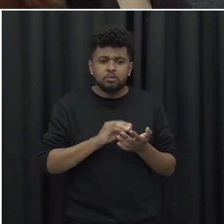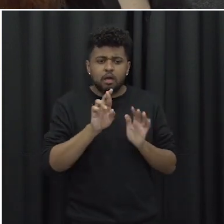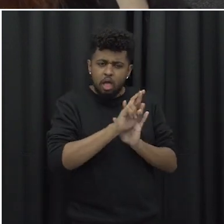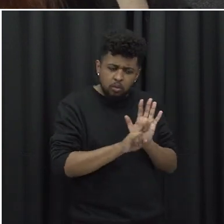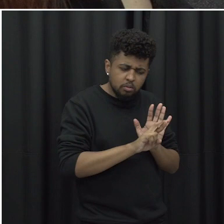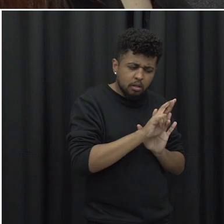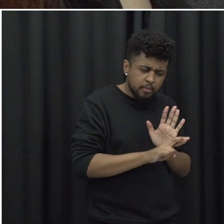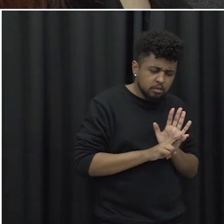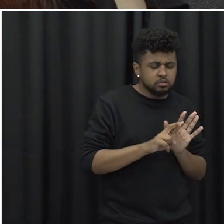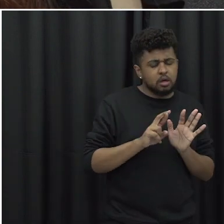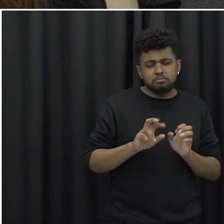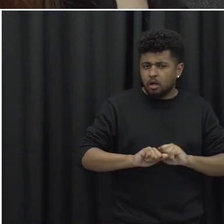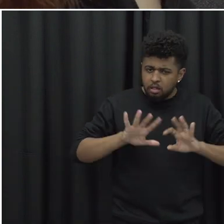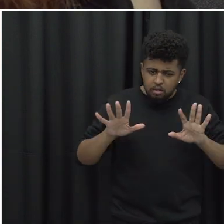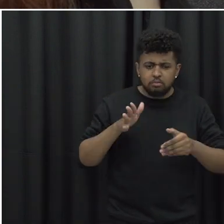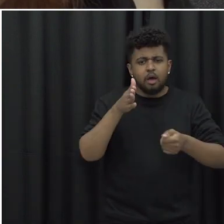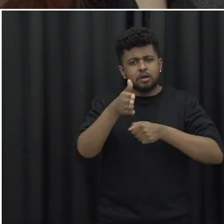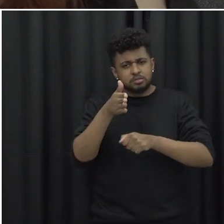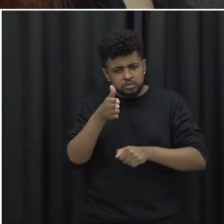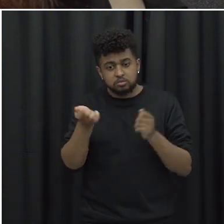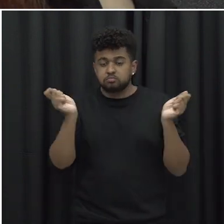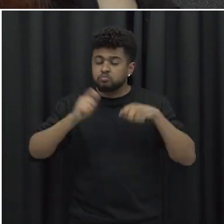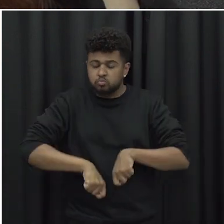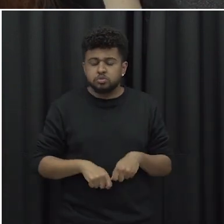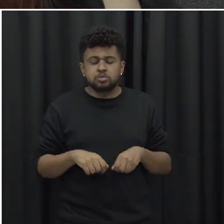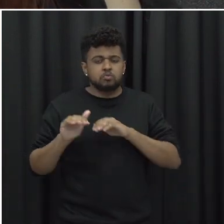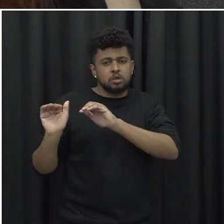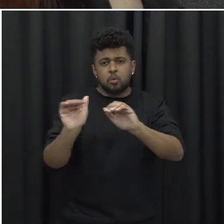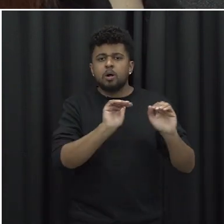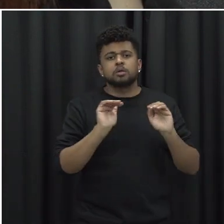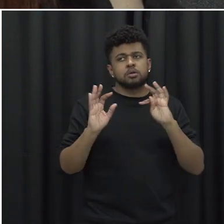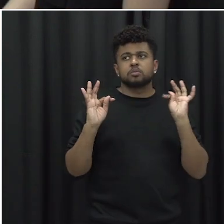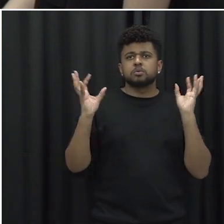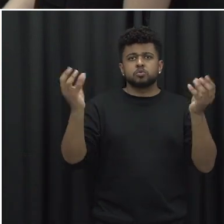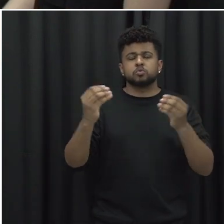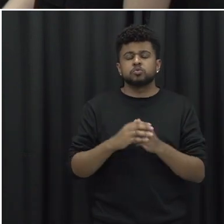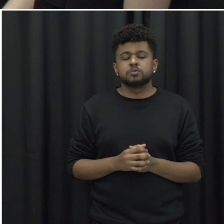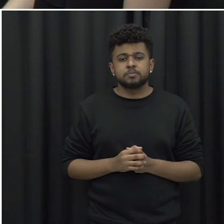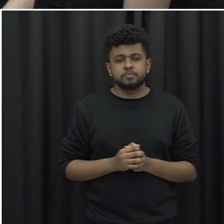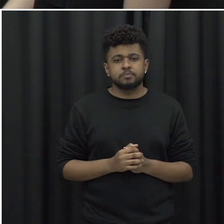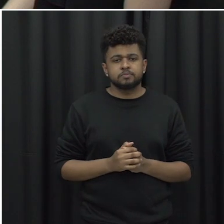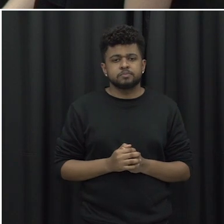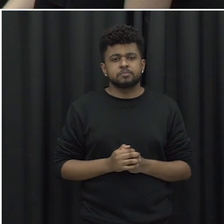fato, o acesso ser possível e ser igualitário, né, para todos.